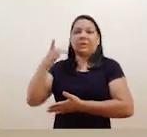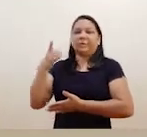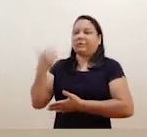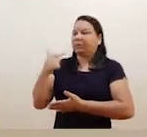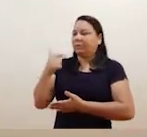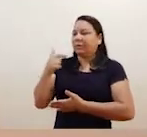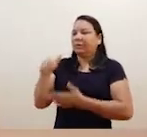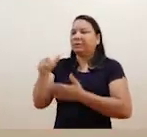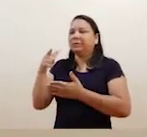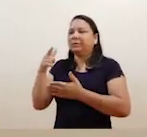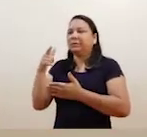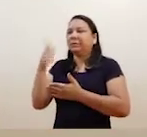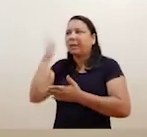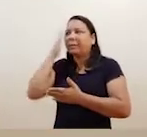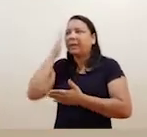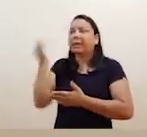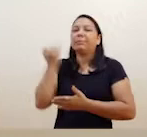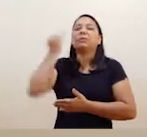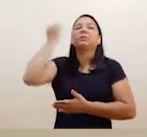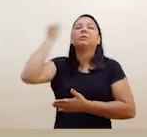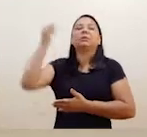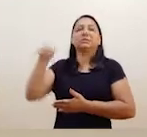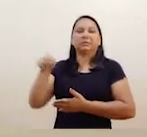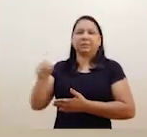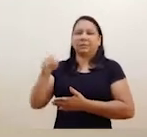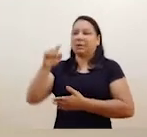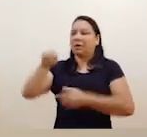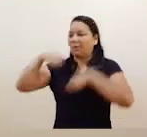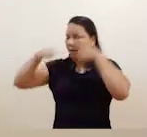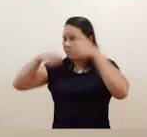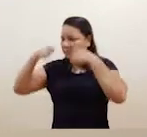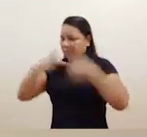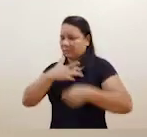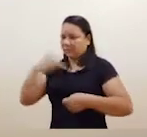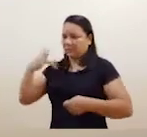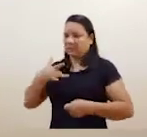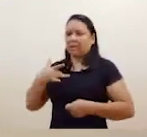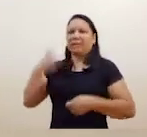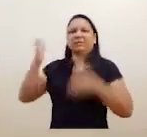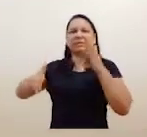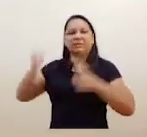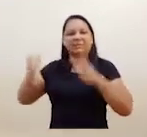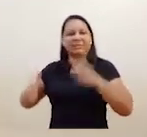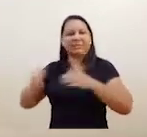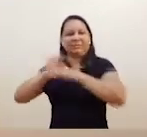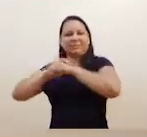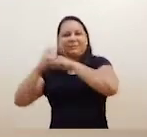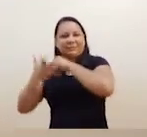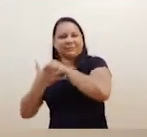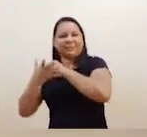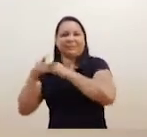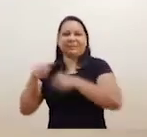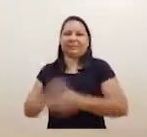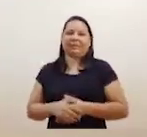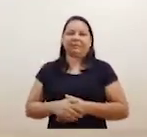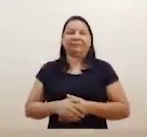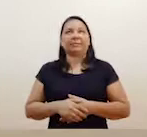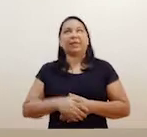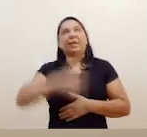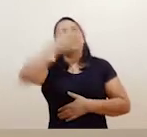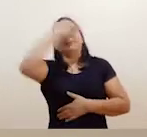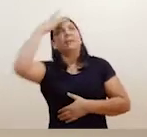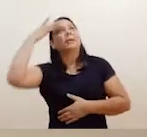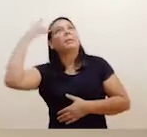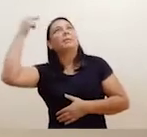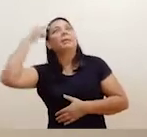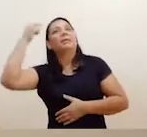com relação à necessidade de se alimentar com qualidade no período de pandemia. Muitas vezes as pessoas